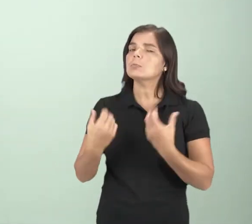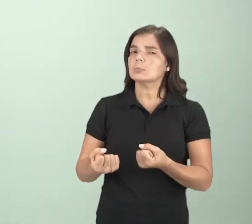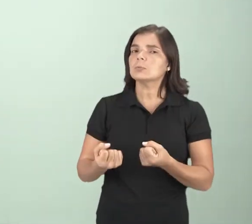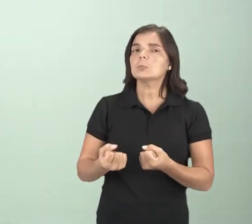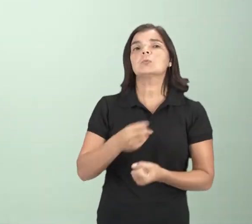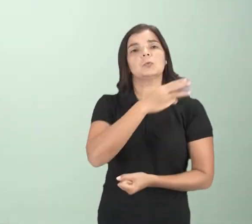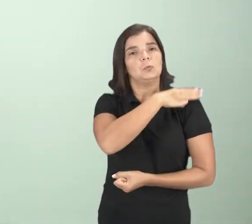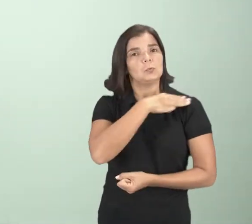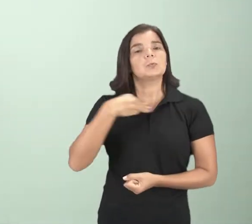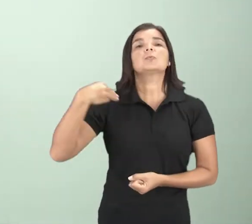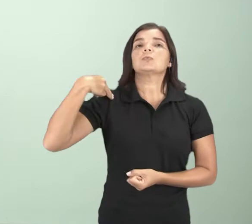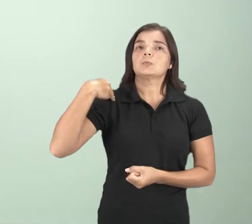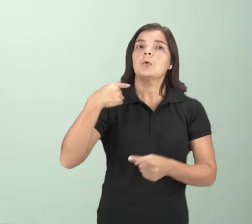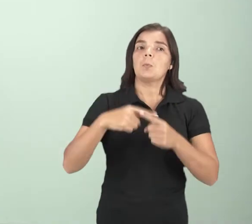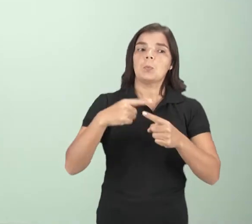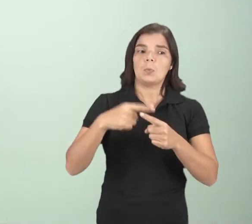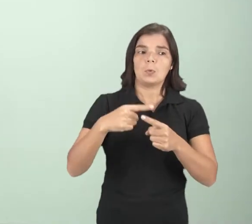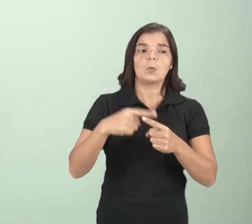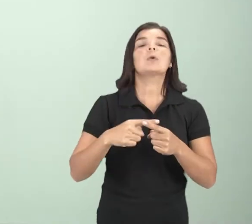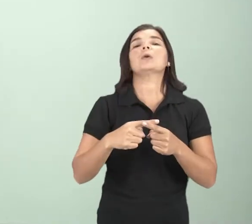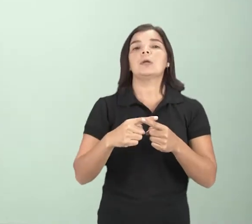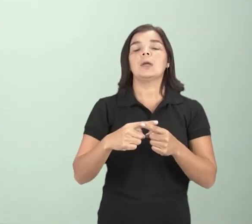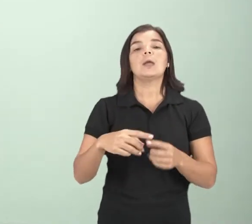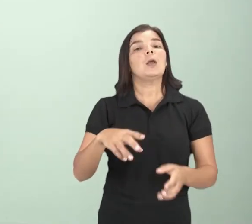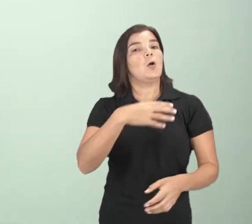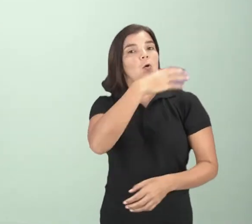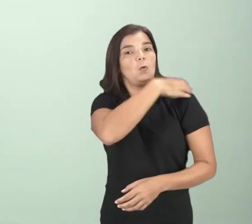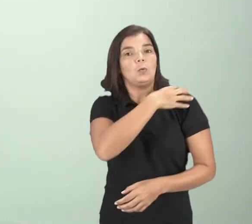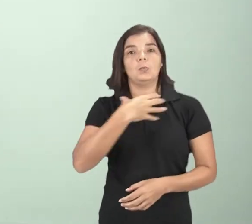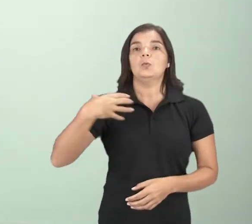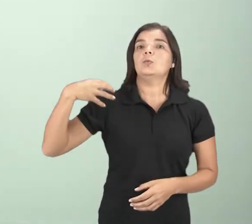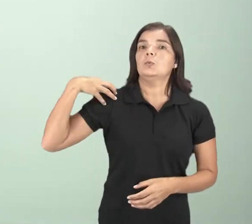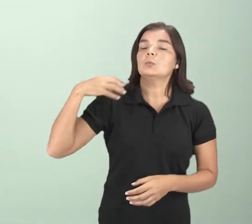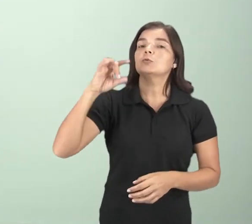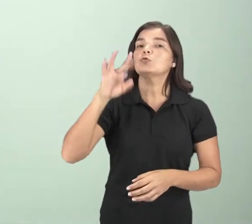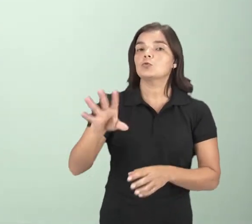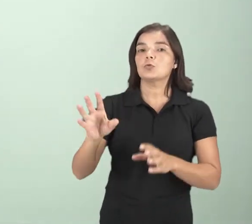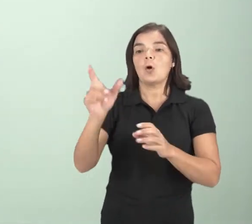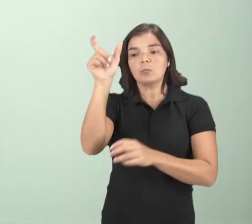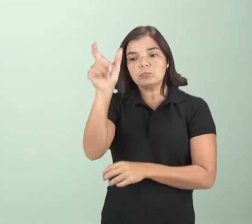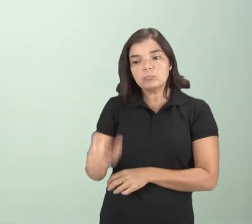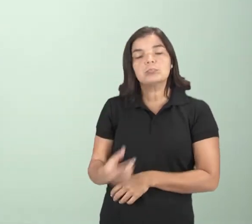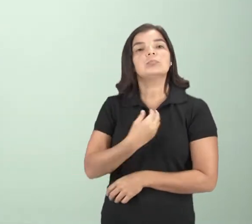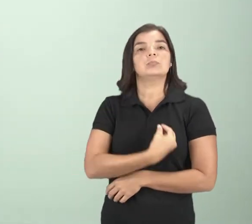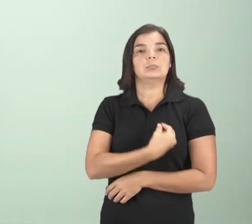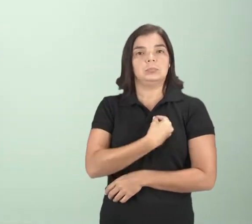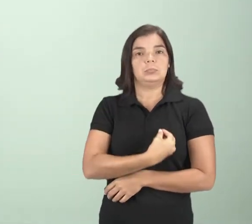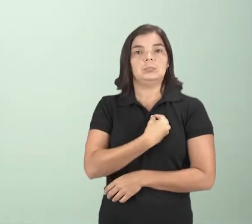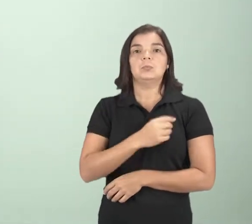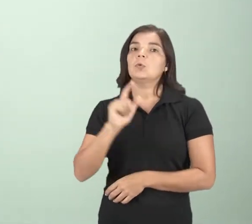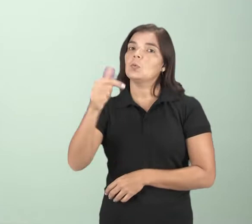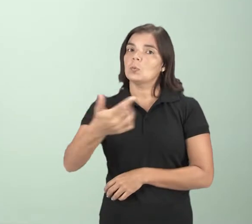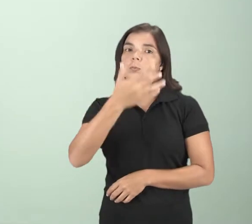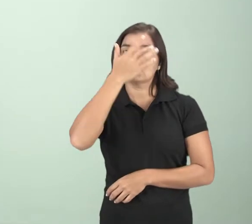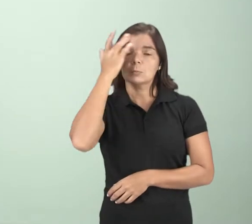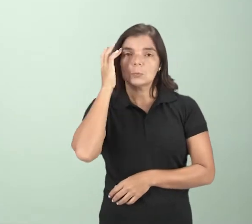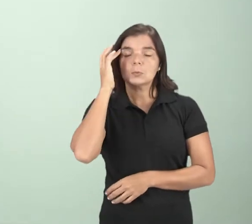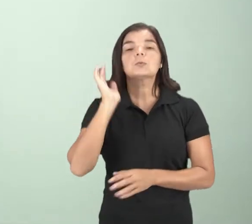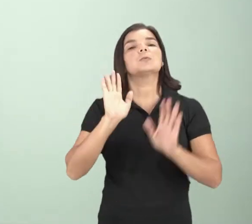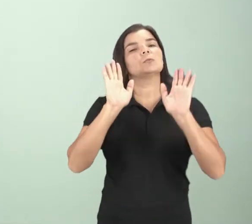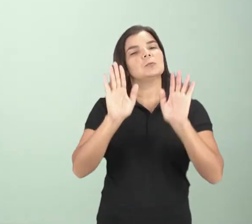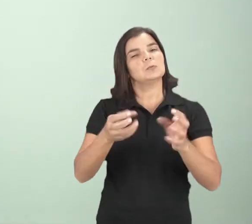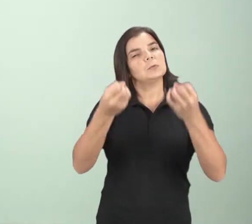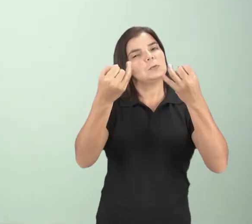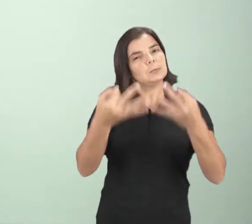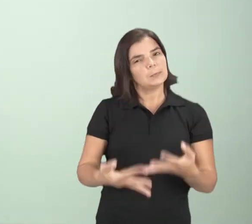com Aristóteles, porque, segundo Aristóteles, o homem só se humaniza convivendo com outros seres humanos. Eu já